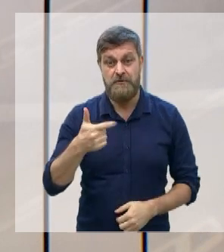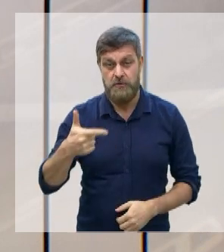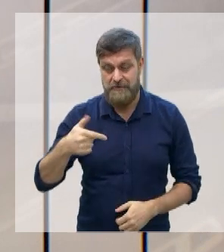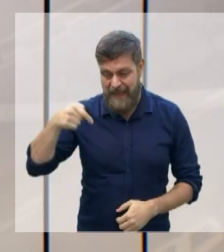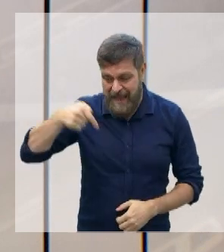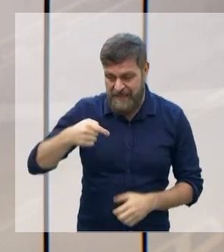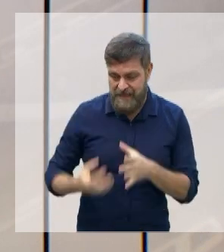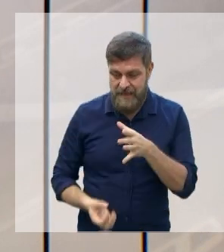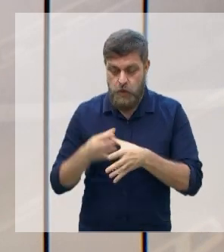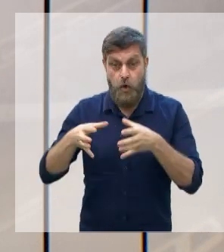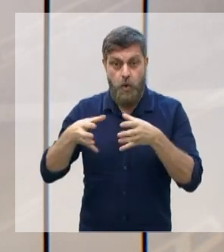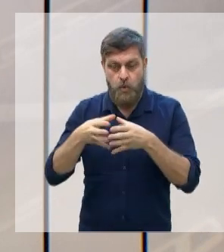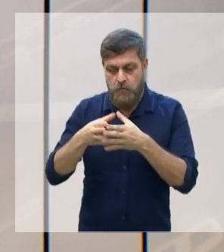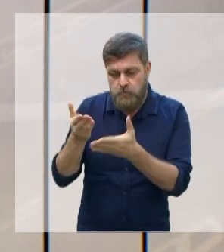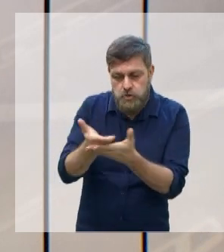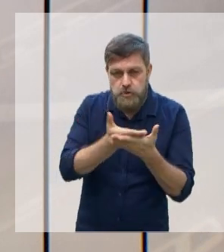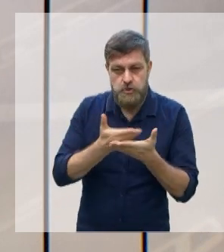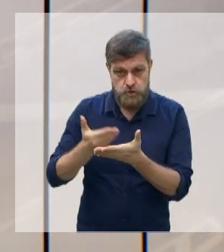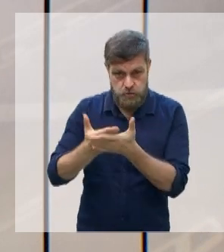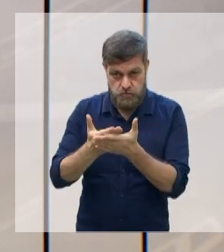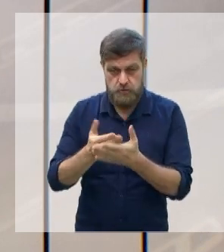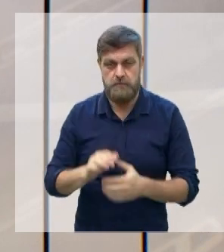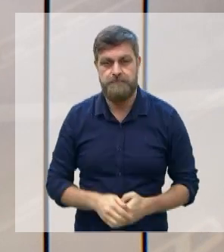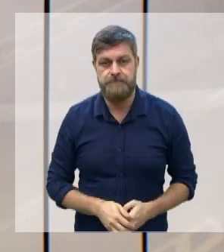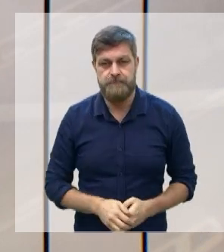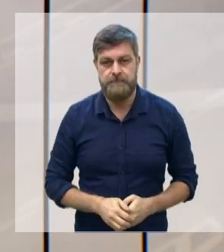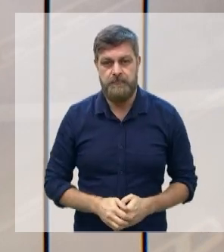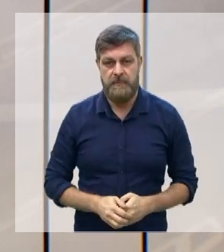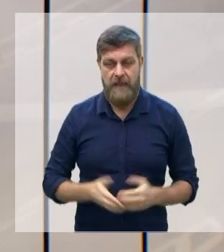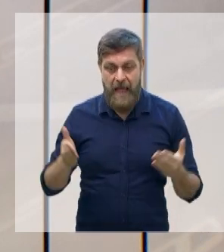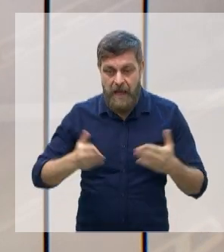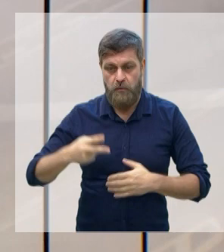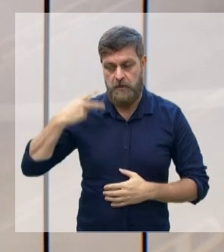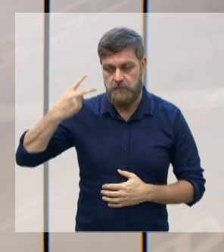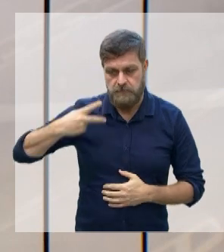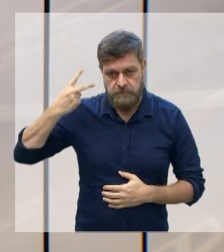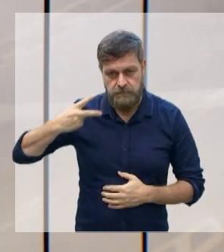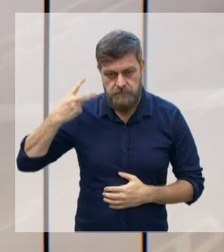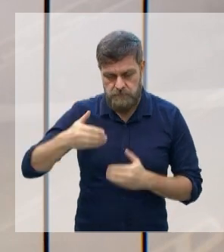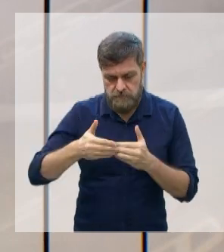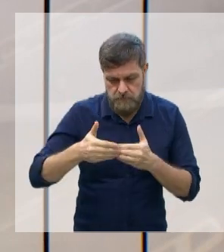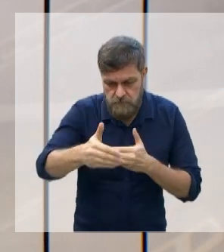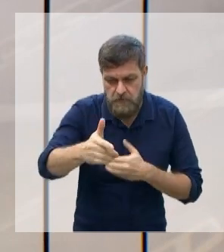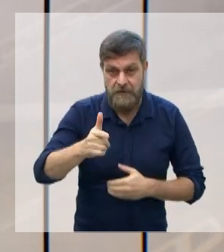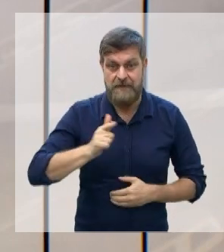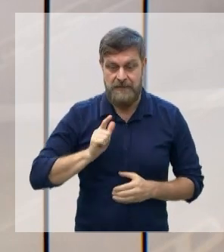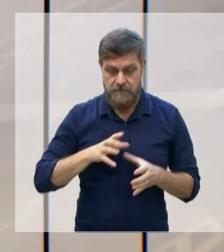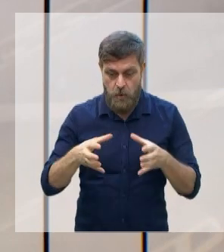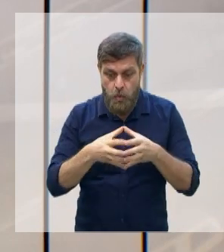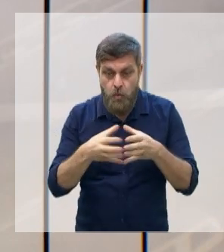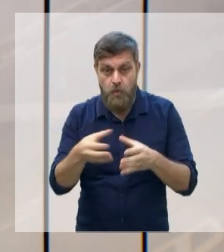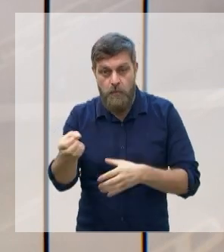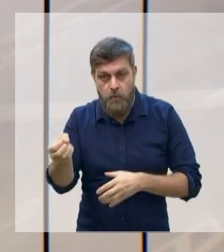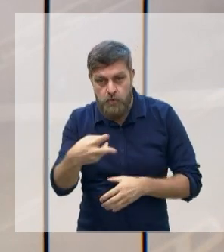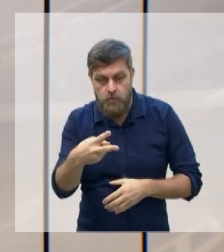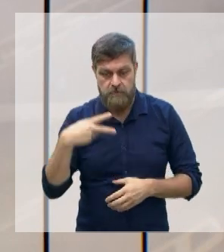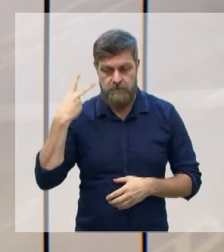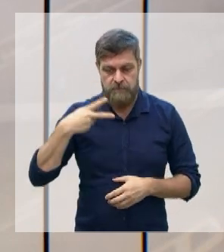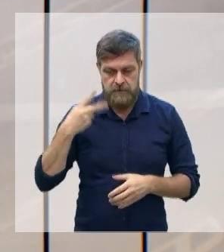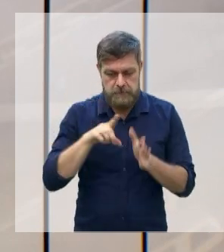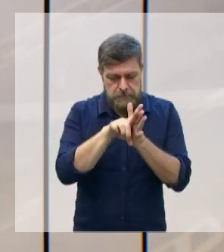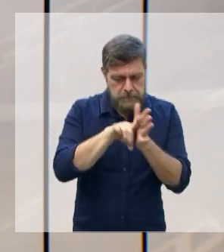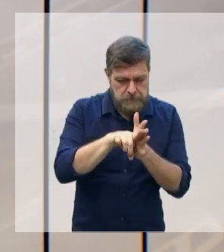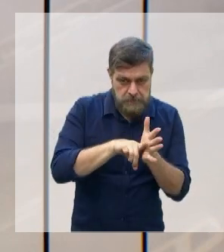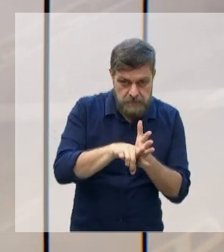uma comissão de estudos instalada nesta legislatura nós tivemos uma nova comissão de estudos que trabalhou